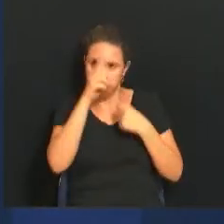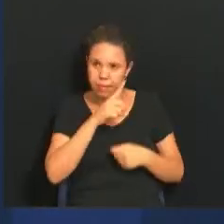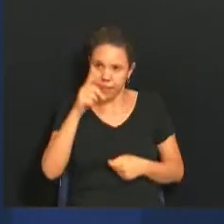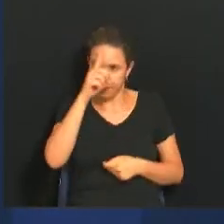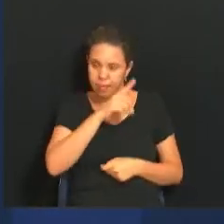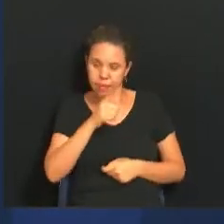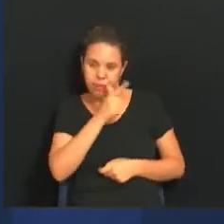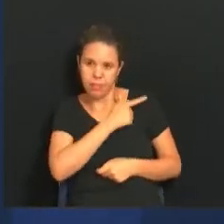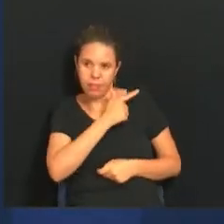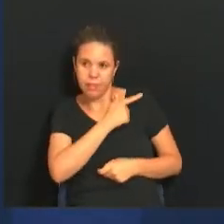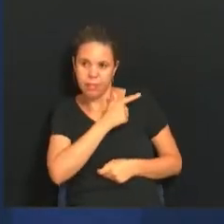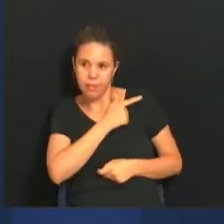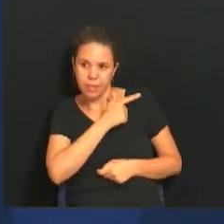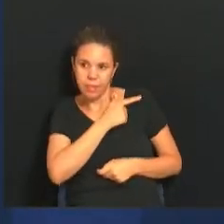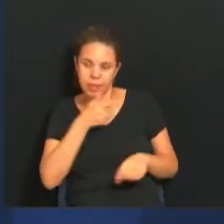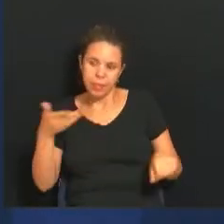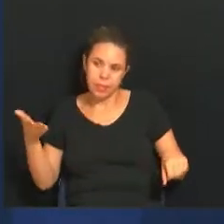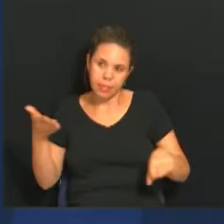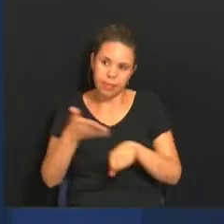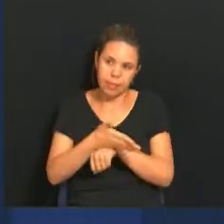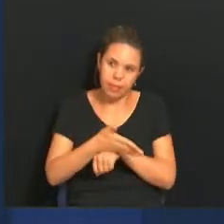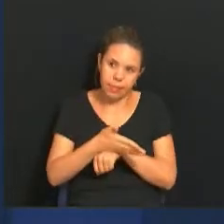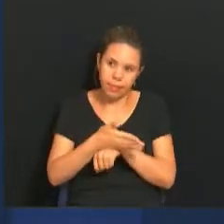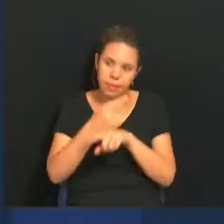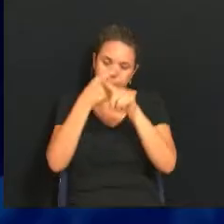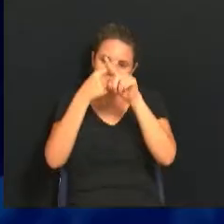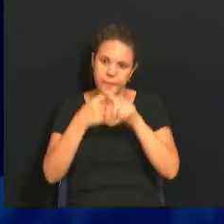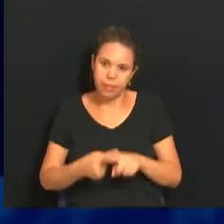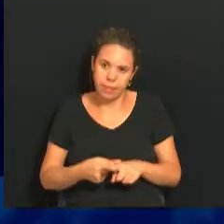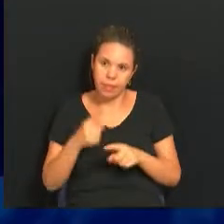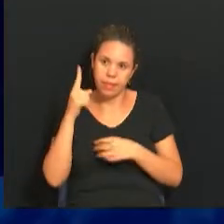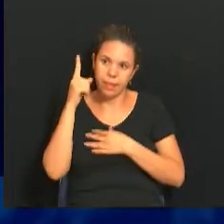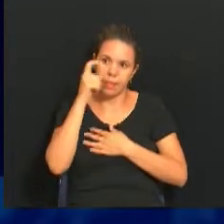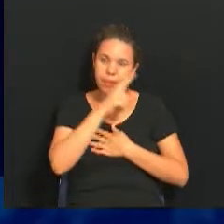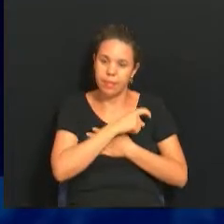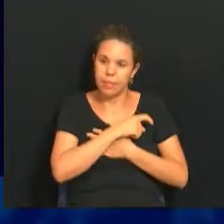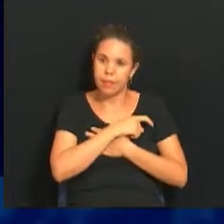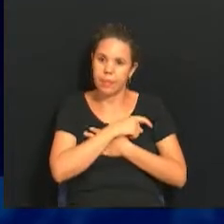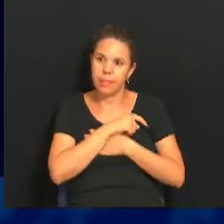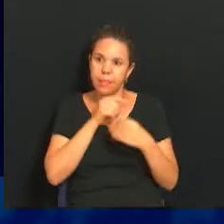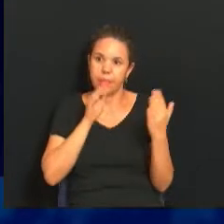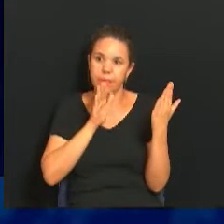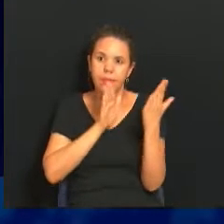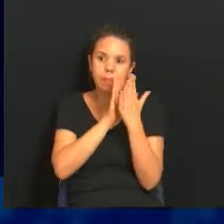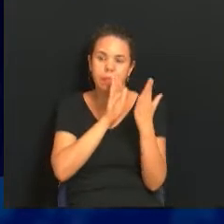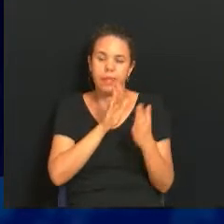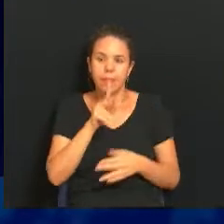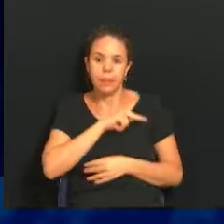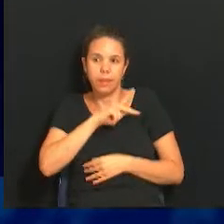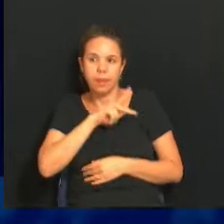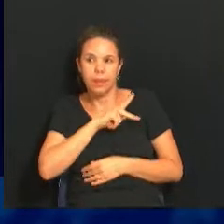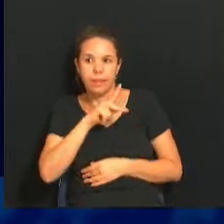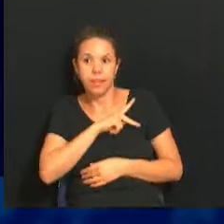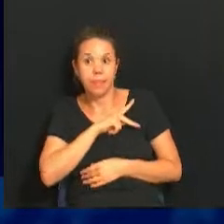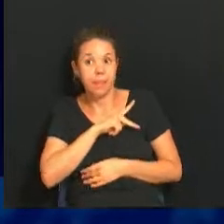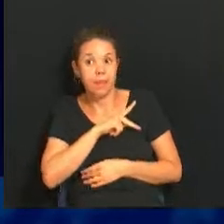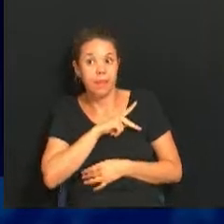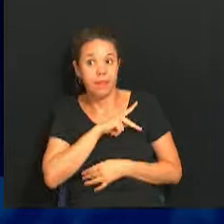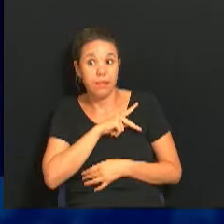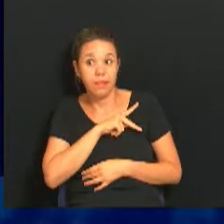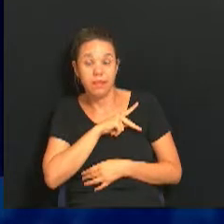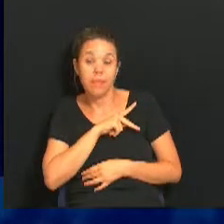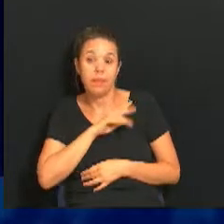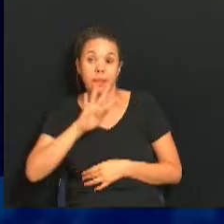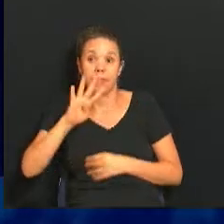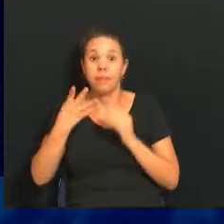do Guarani entrar em campo, em duelo complicadíssimo, enfrenta o Palmeiras no Allianz Parque, às